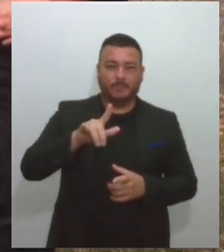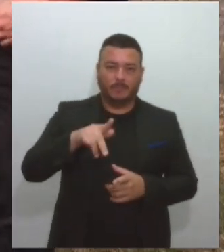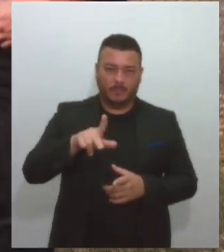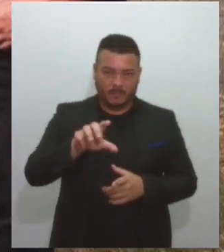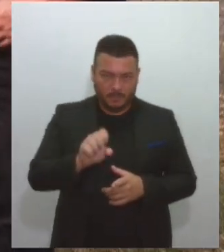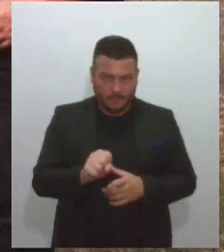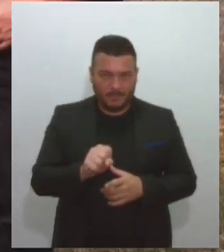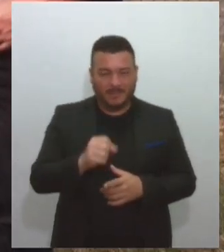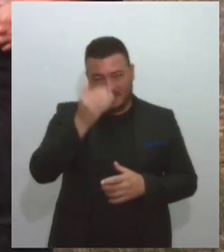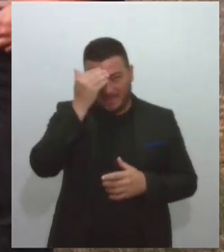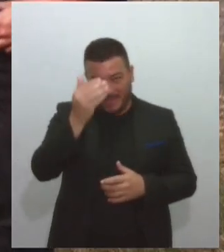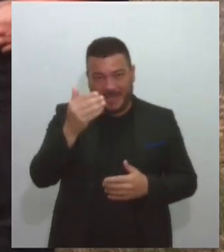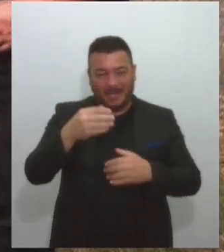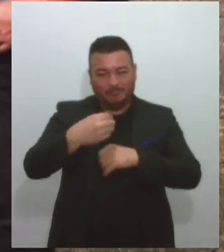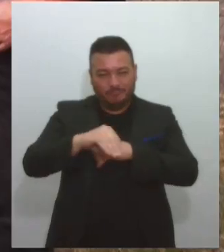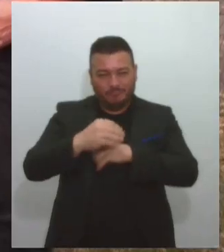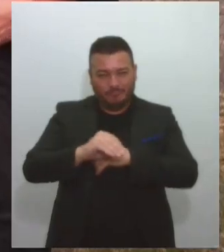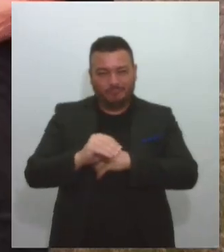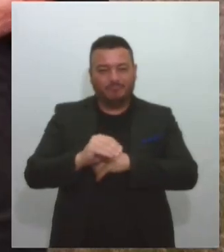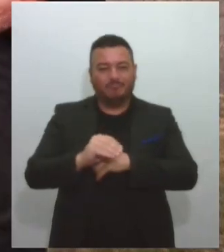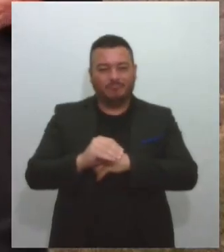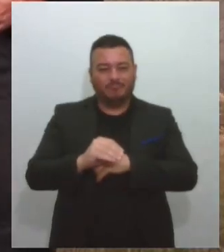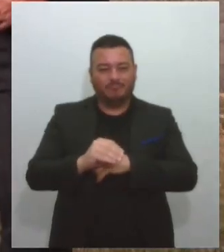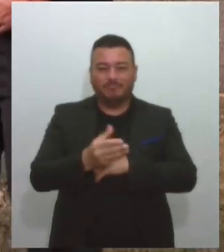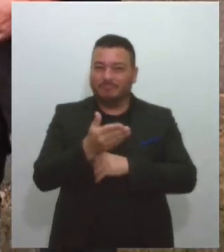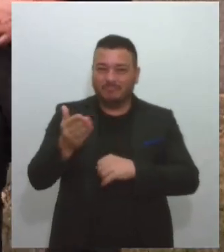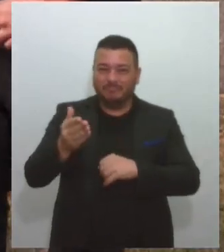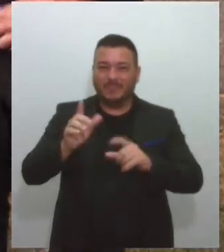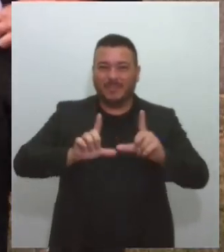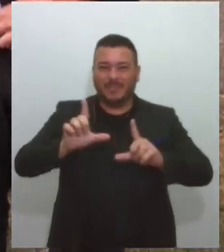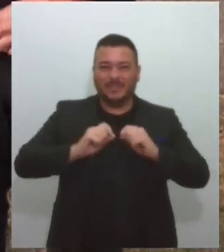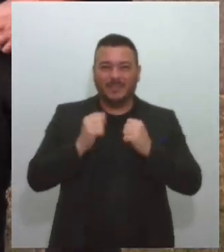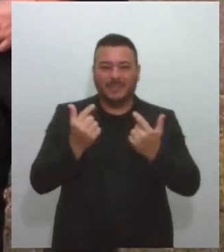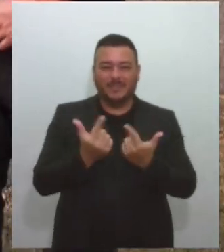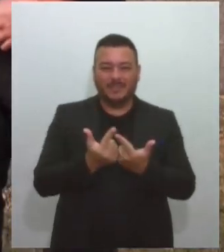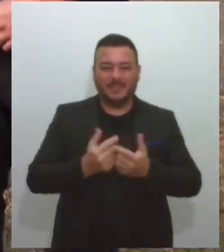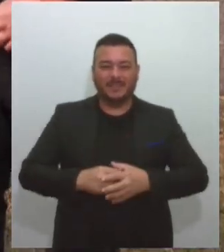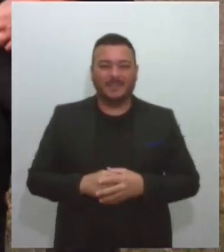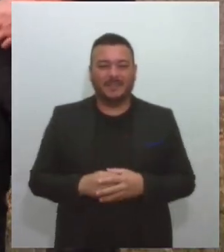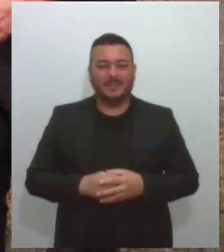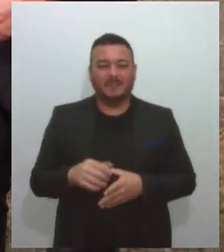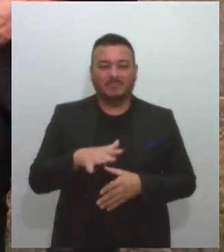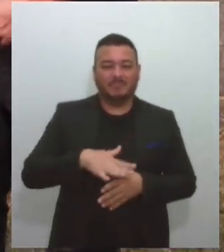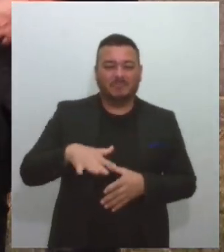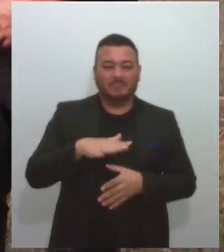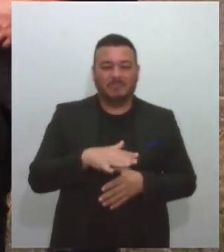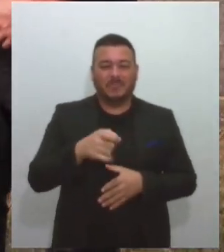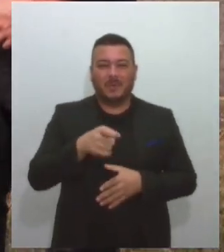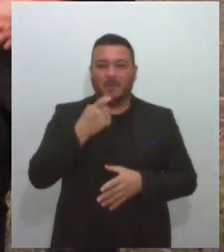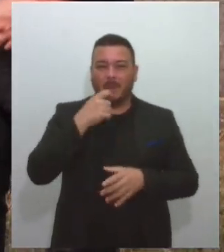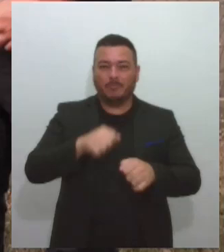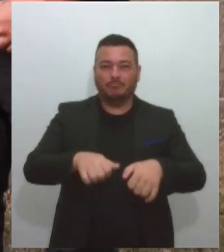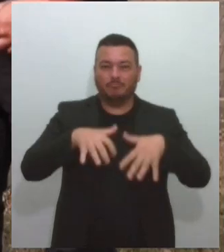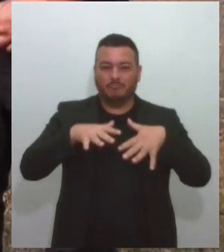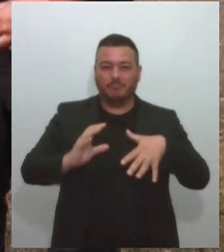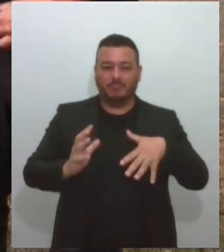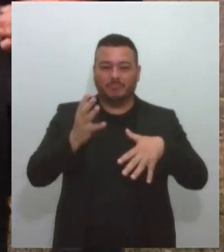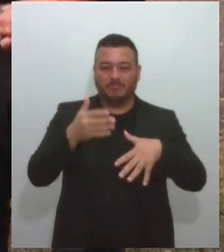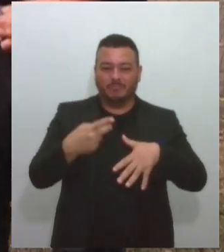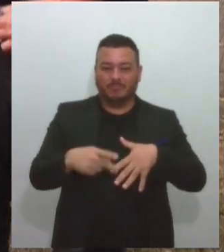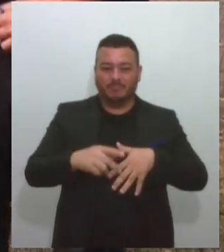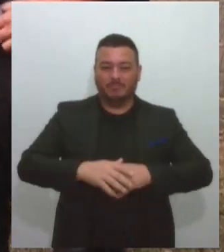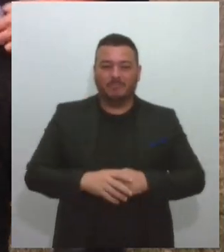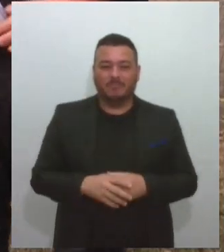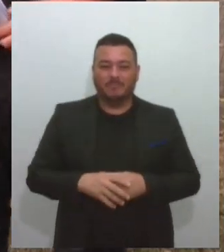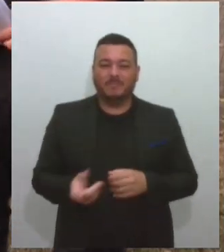pelas informações e receber a equipe da TV Alésia aqui na região, ao lado do auditório onde vai acontecer essa roda de conversa. Voltamos